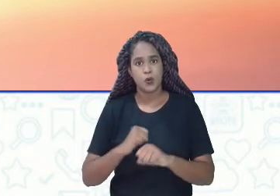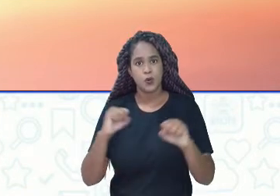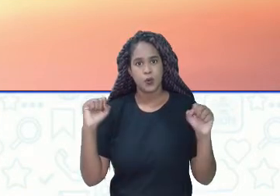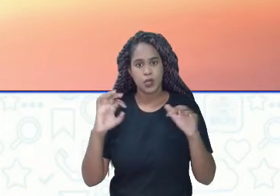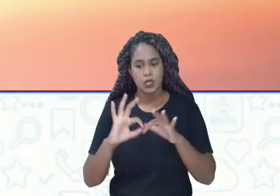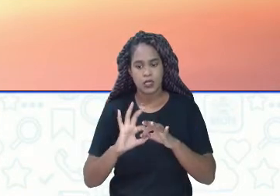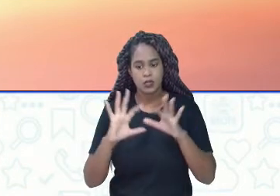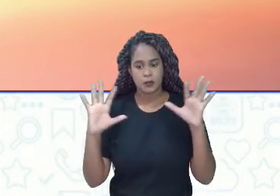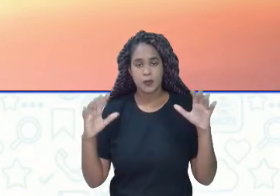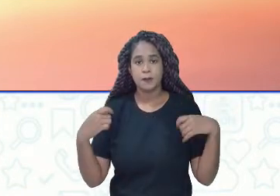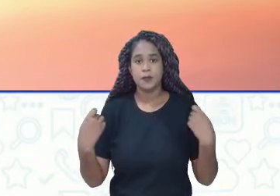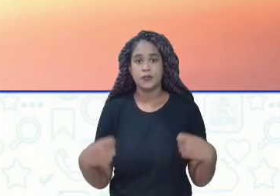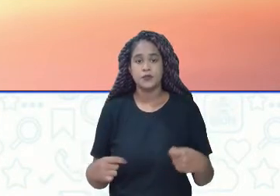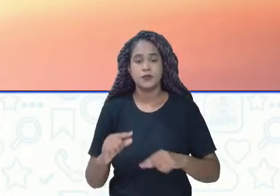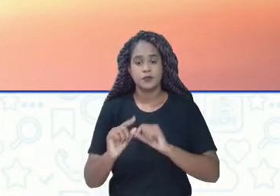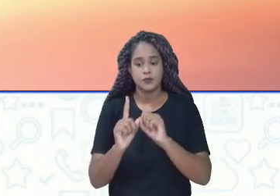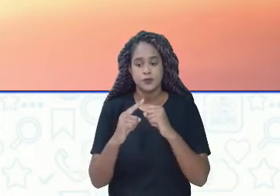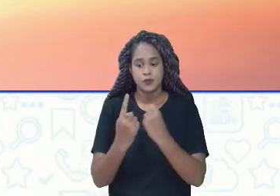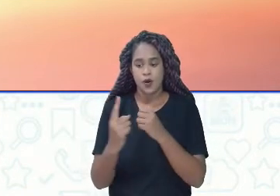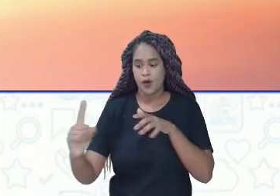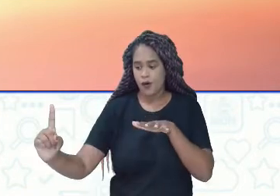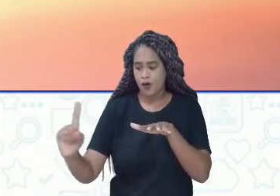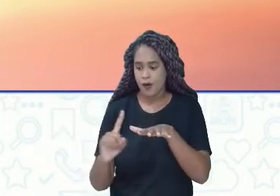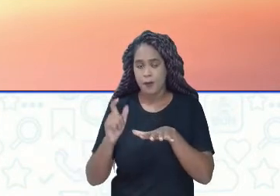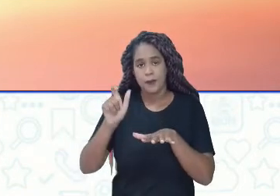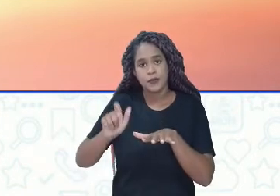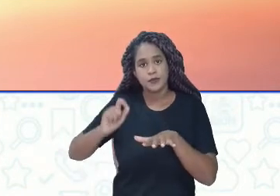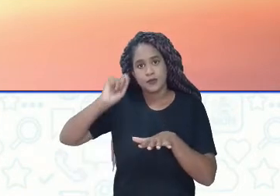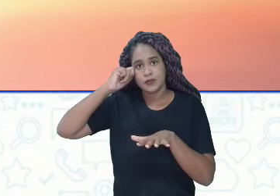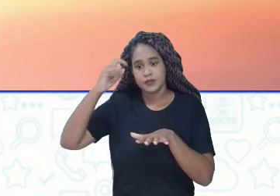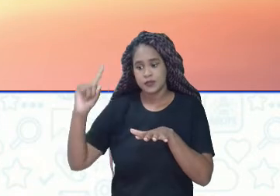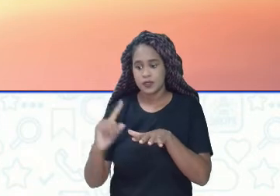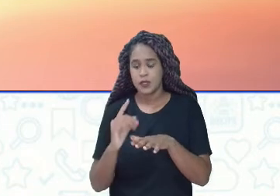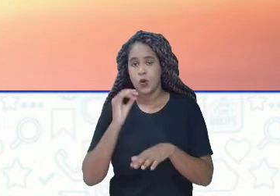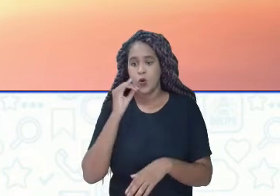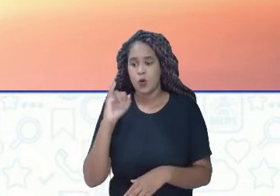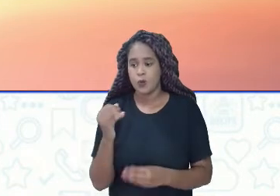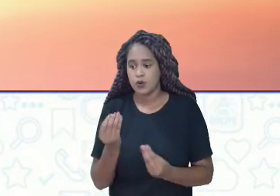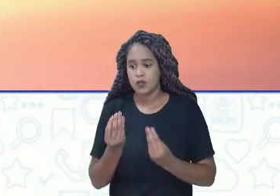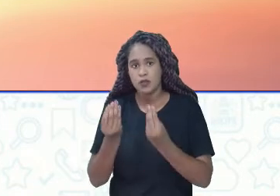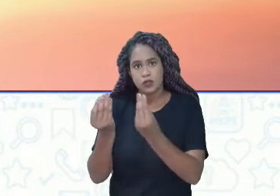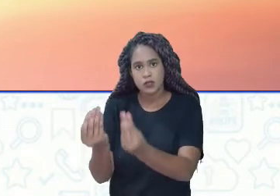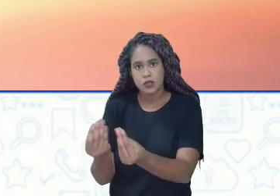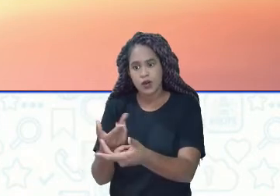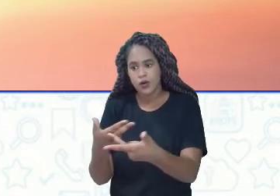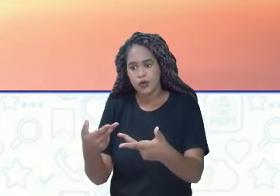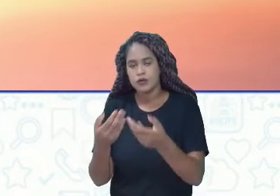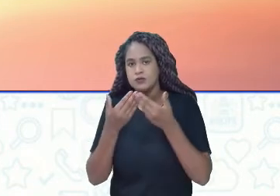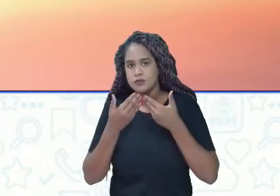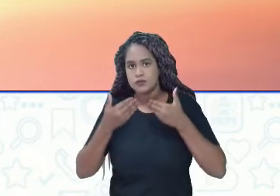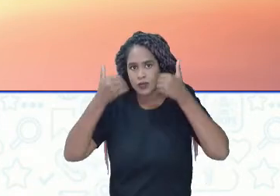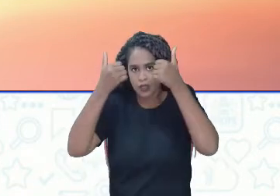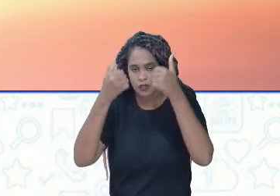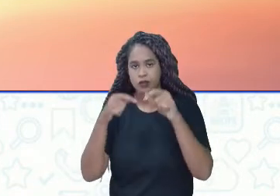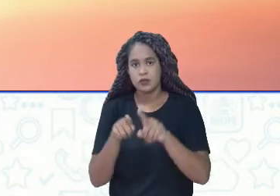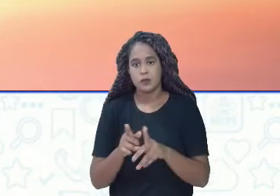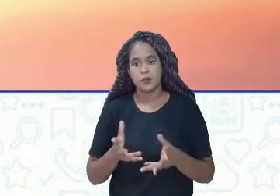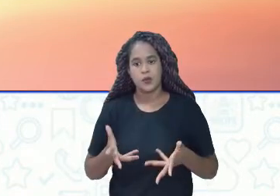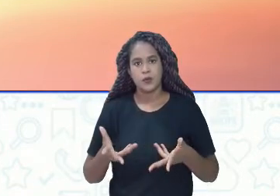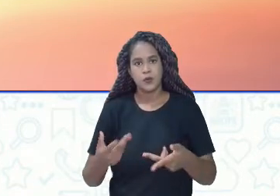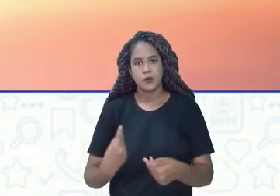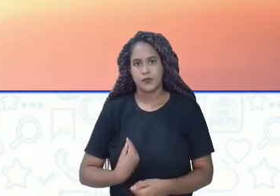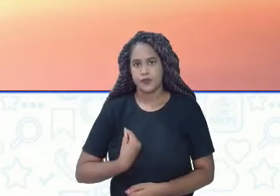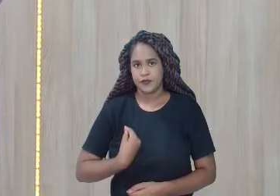necessário inserir pessoas negras na sociedade, dando a elas oportunidades de melhoria e qualidade de vida também, né, minha gente? Porque, olha, para pensar um